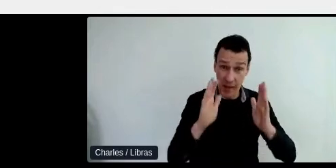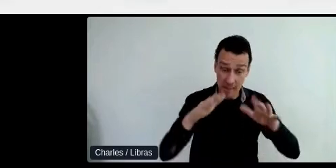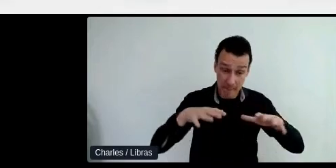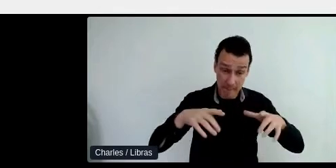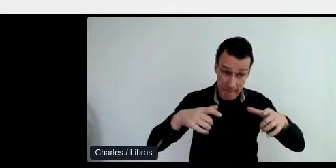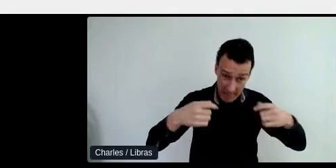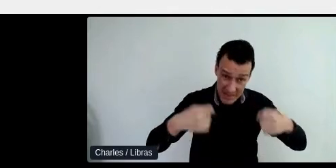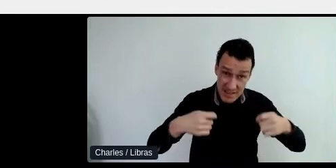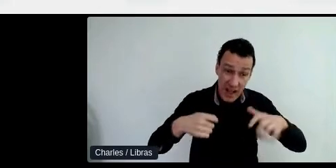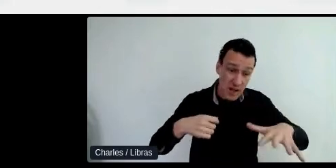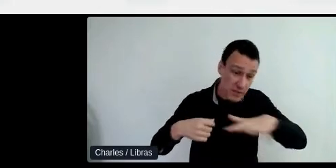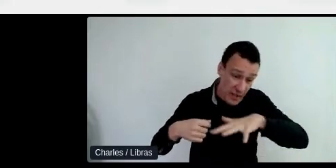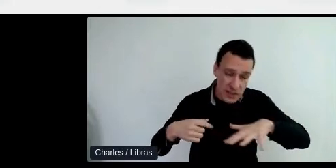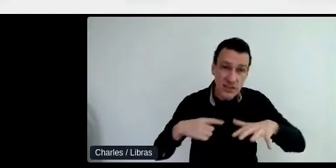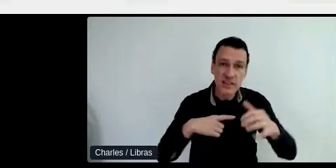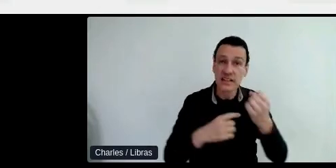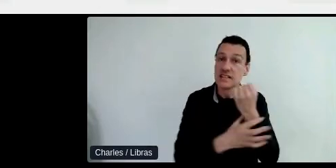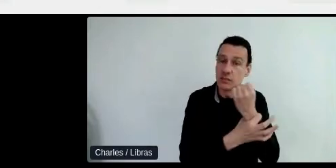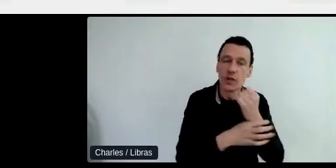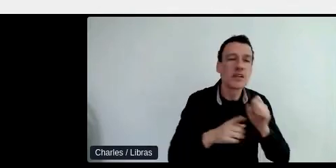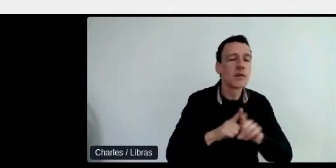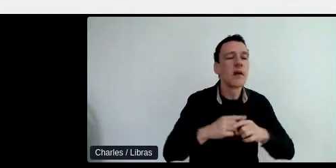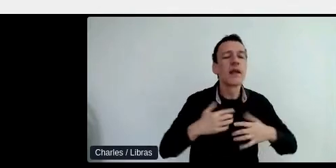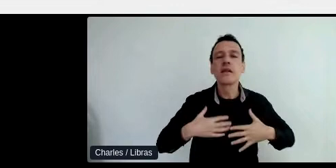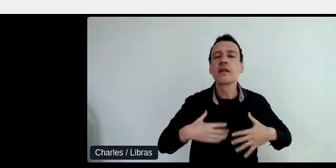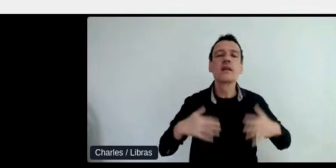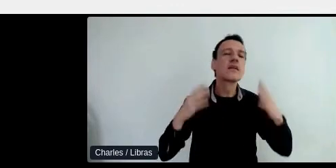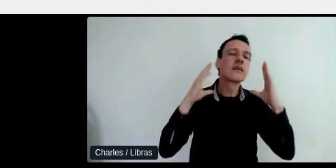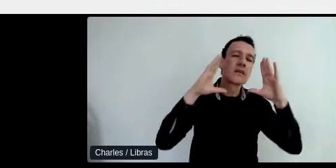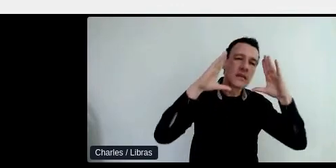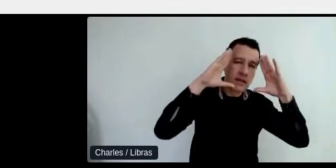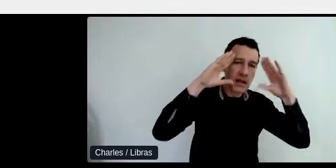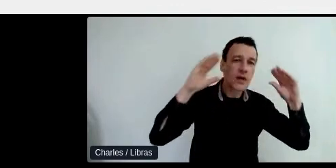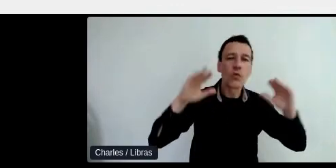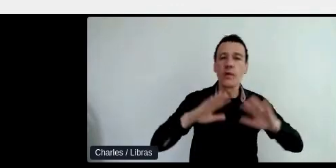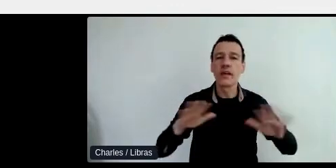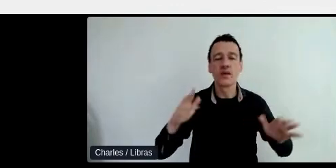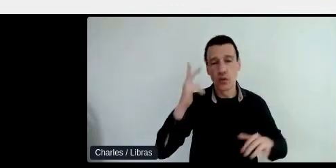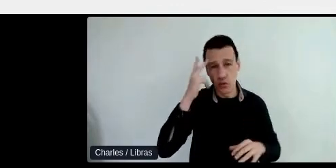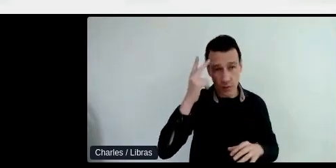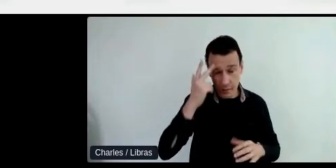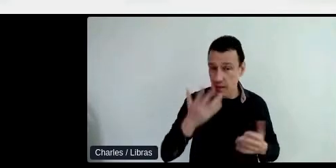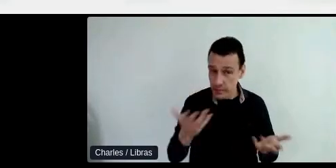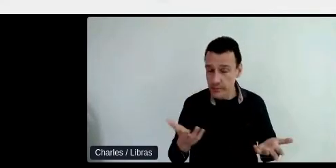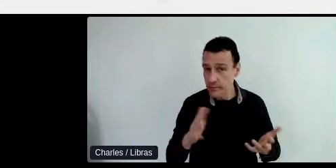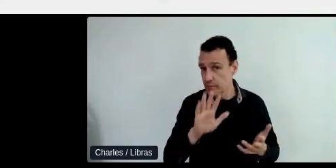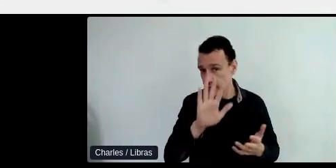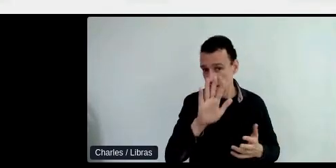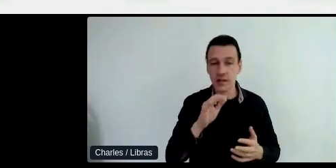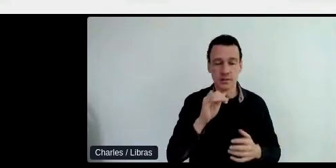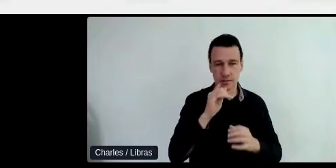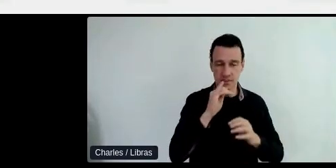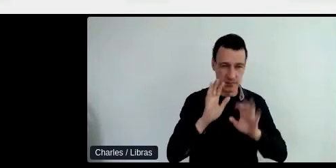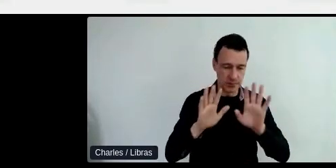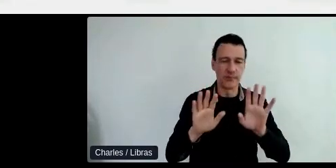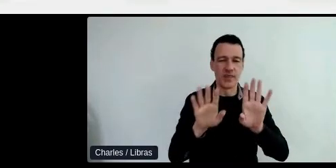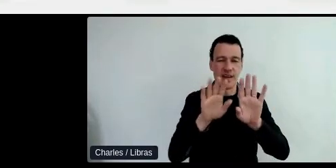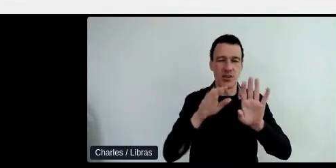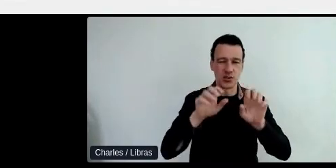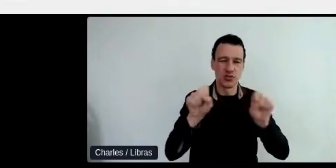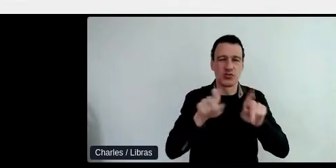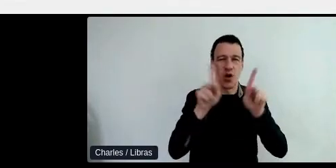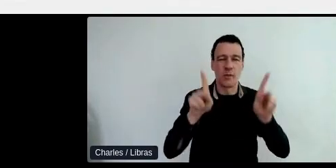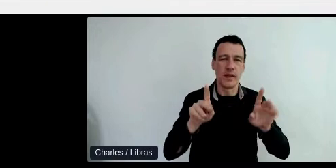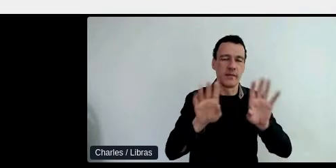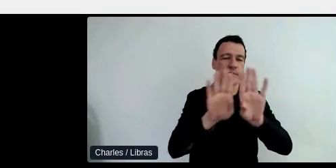com conforto. Então, quando a gente, até o exemplo aí da porta automática que abre, eu estou dando um conforto para a pessoa não